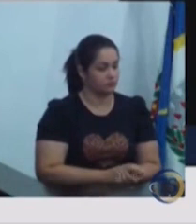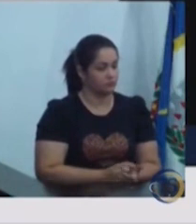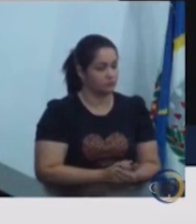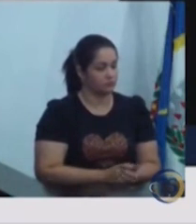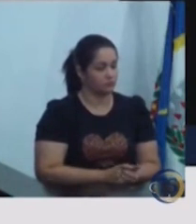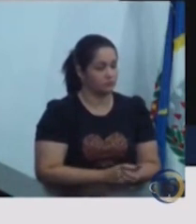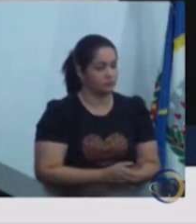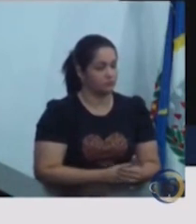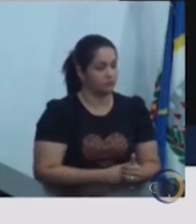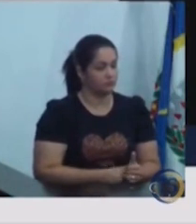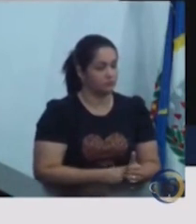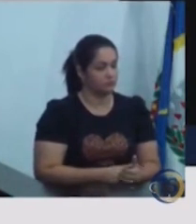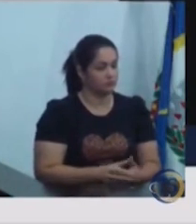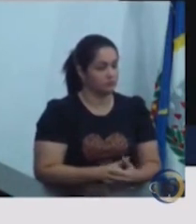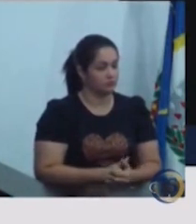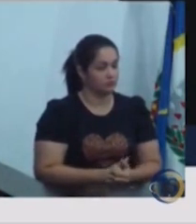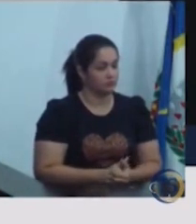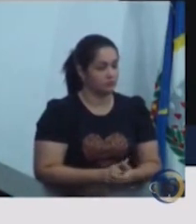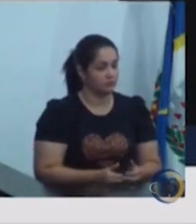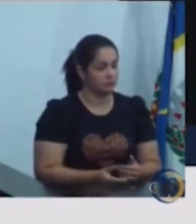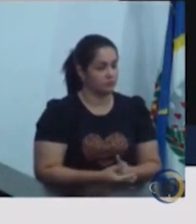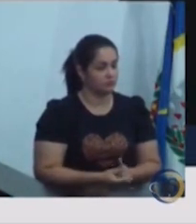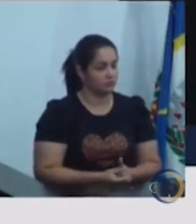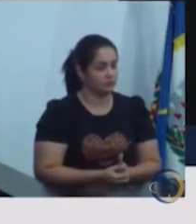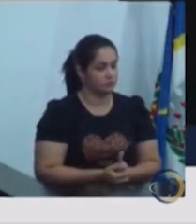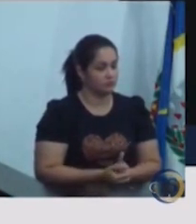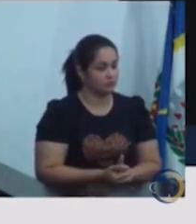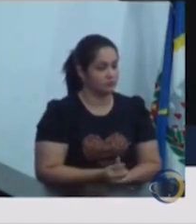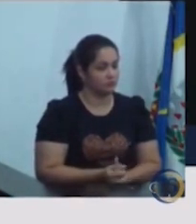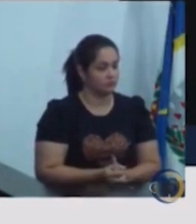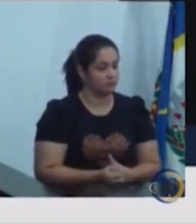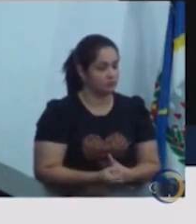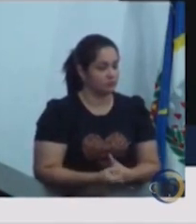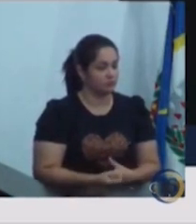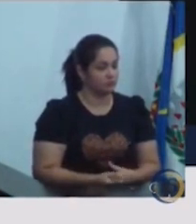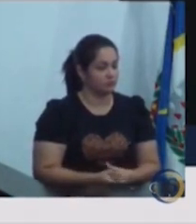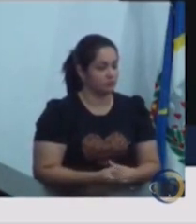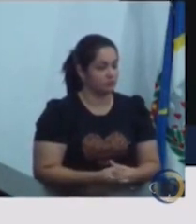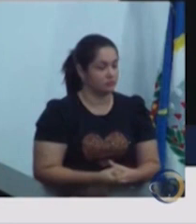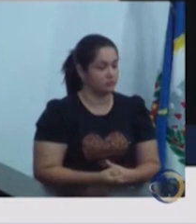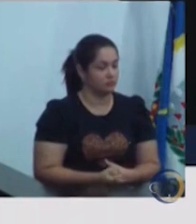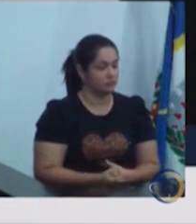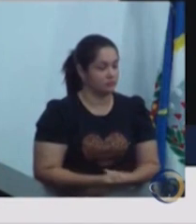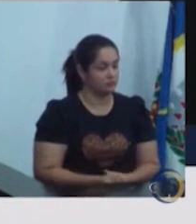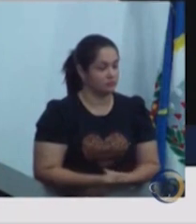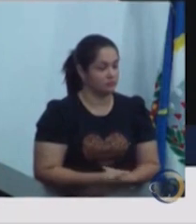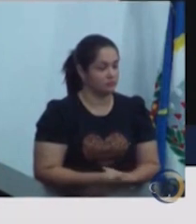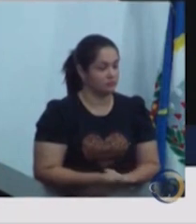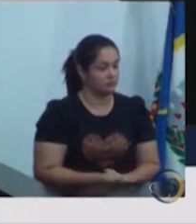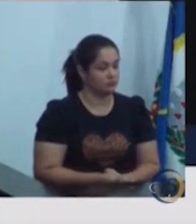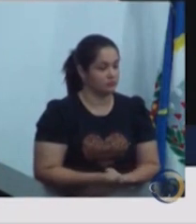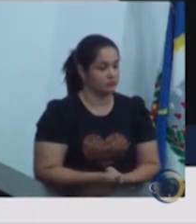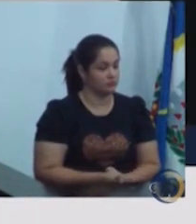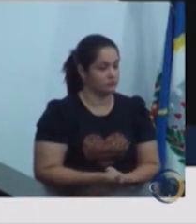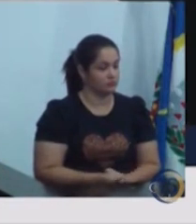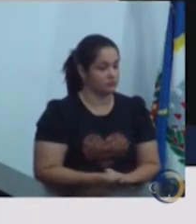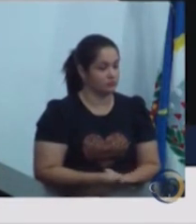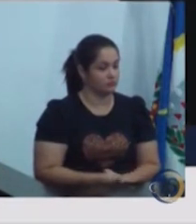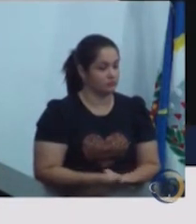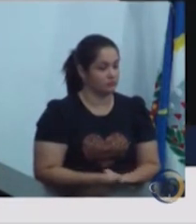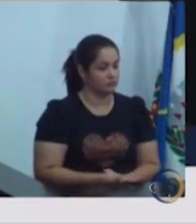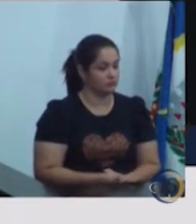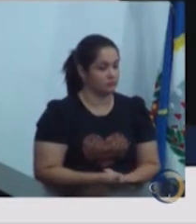verdade, o projeto, a indicação já é desde 2021. A semana passada solicitamos novamente e hoje a empresa já estava